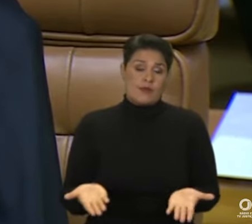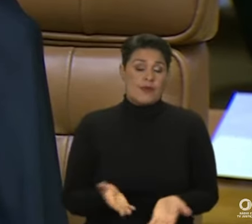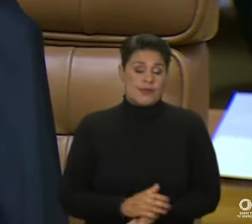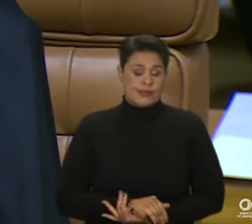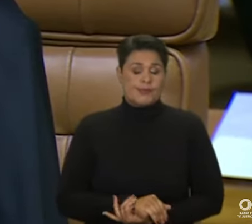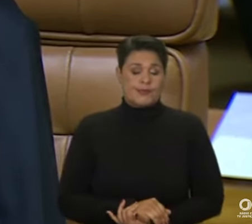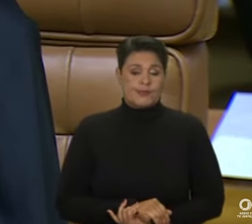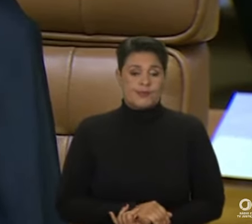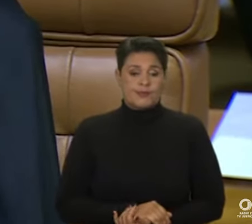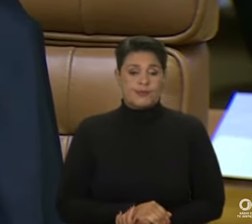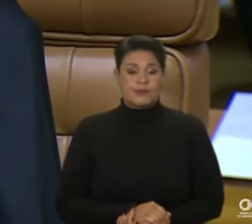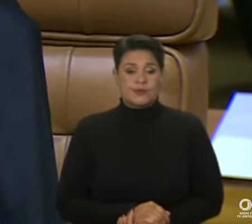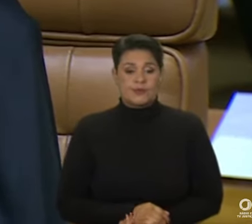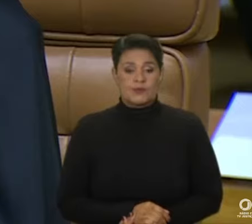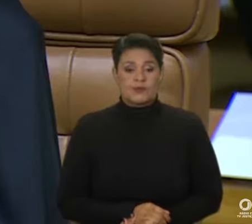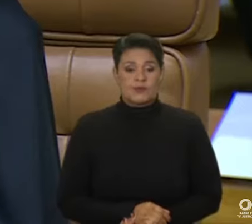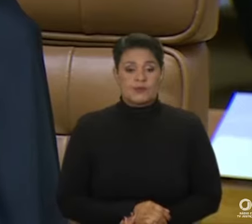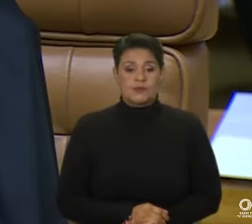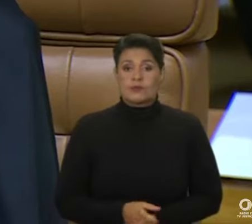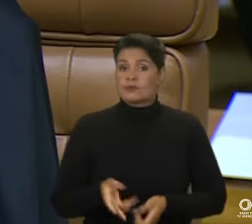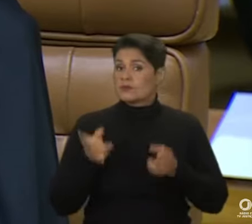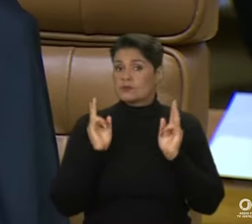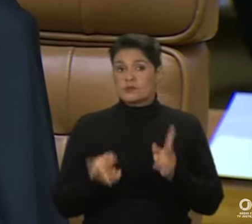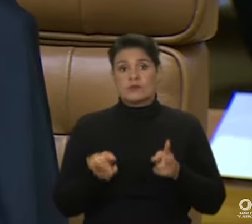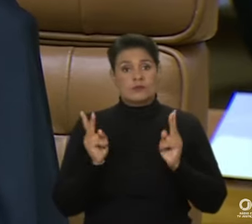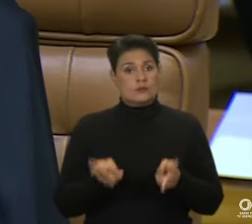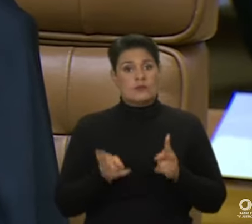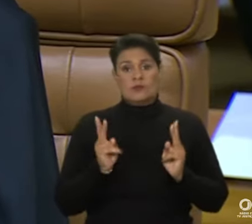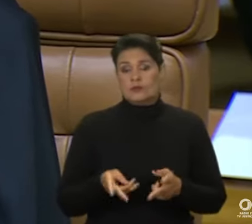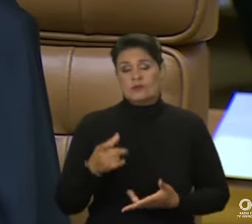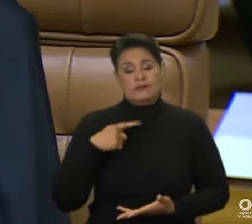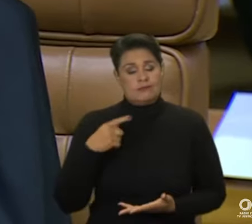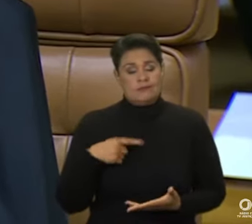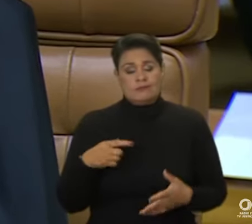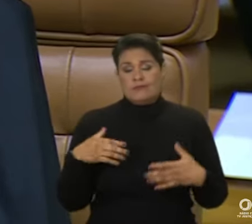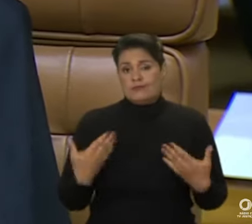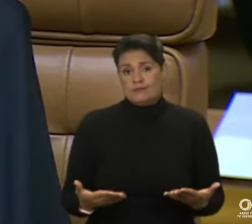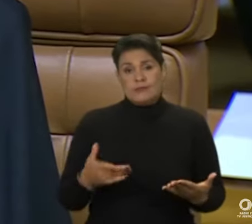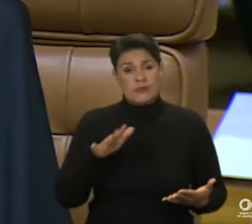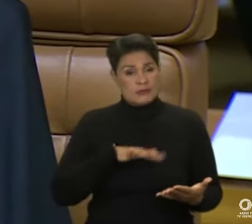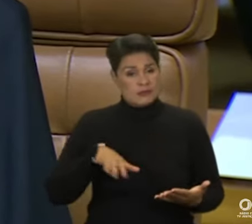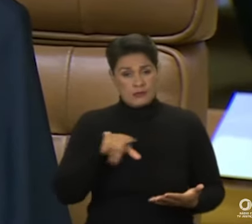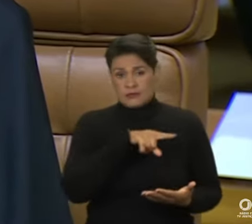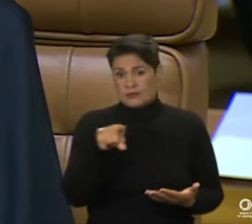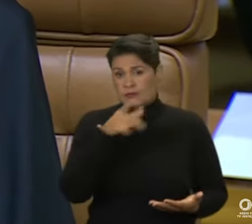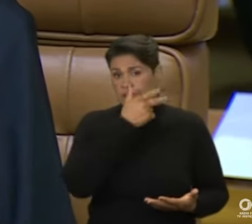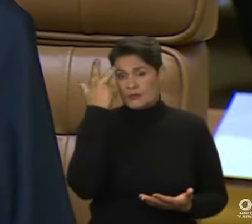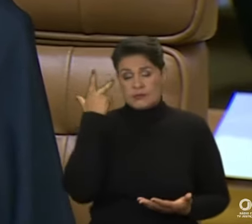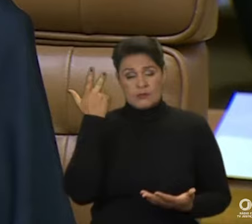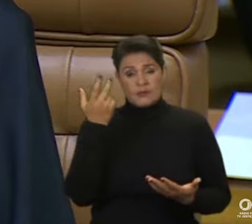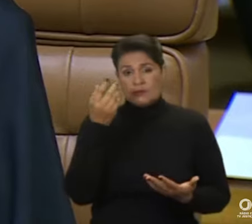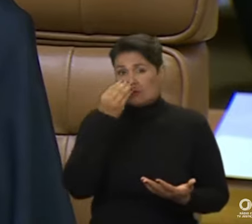de fundo tem sido sistematicamente esquecido, como Vossa Excelência acaba